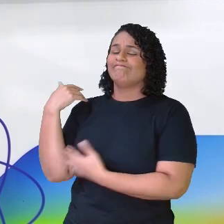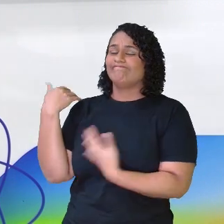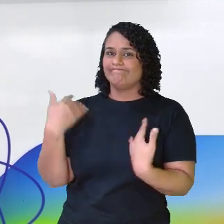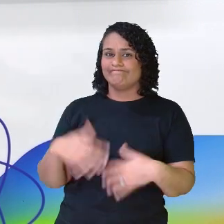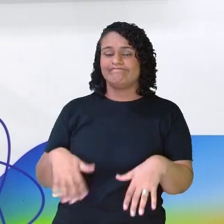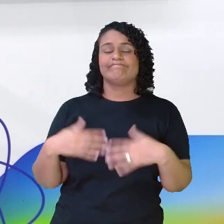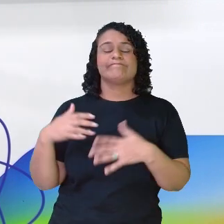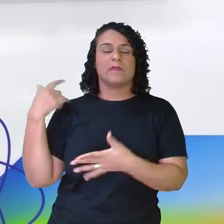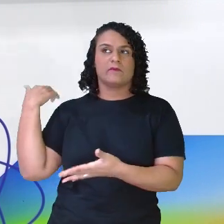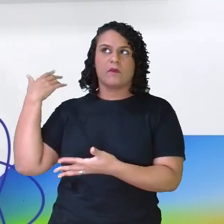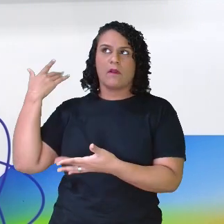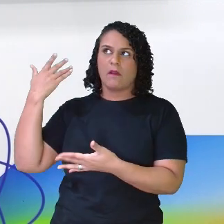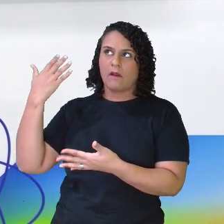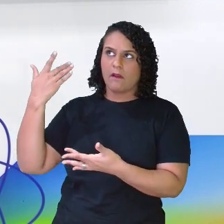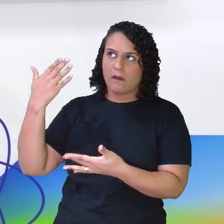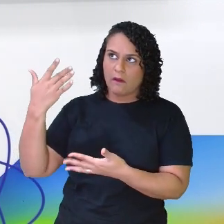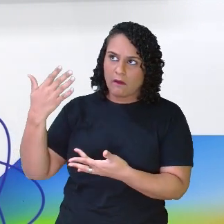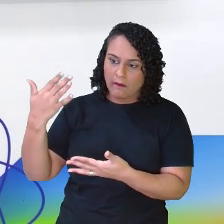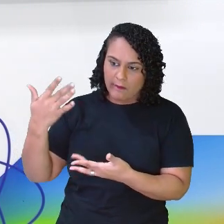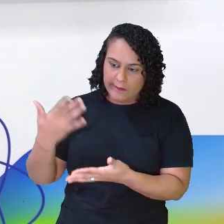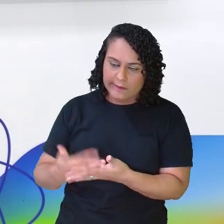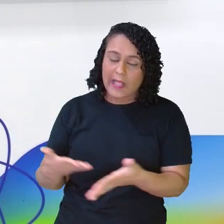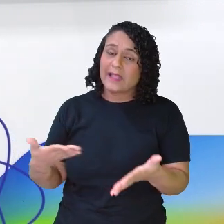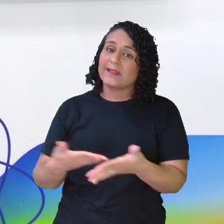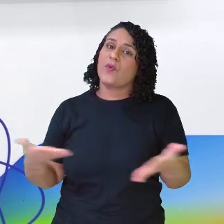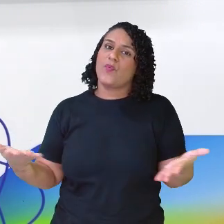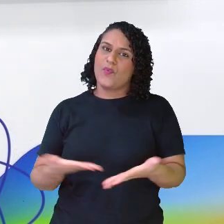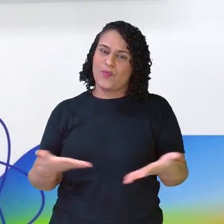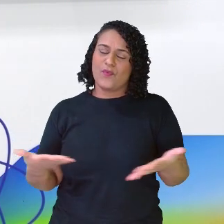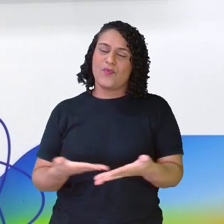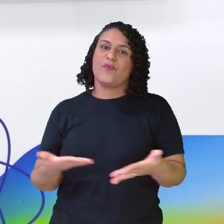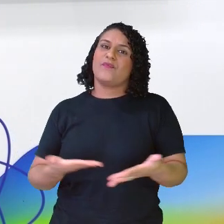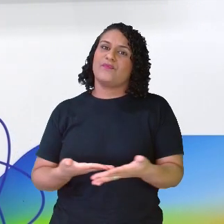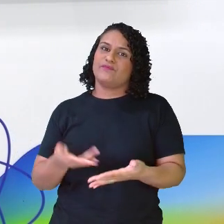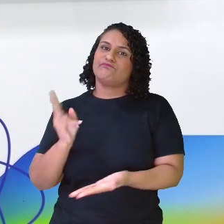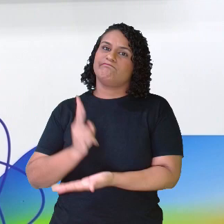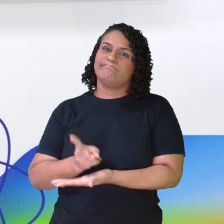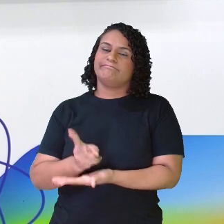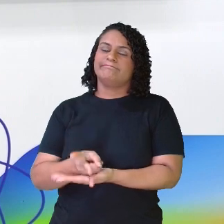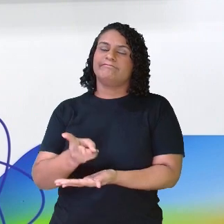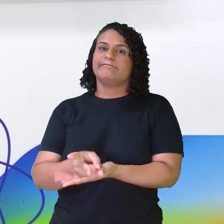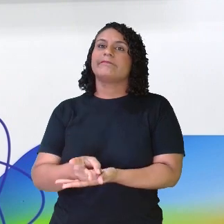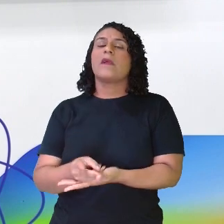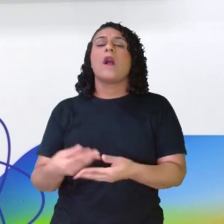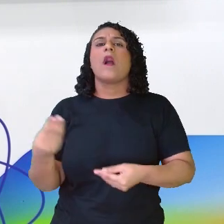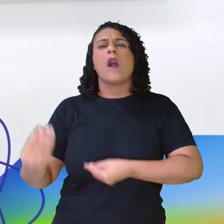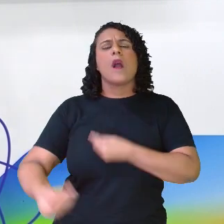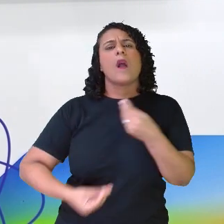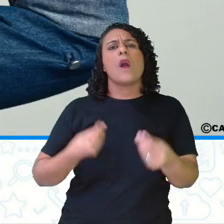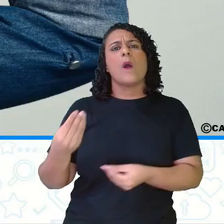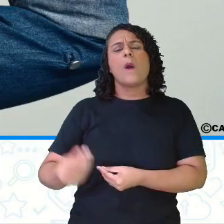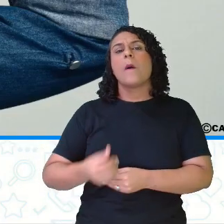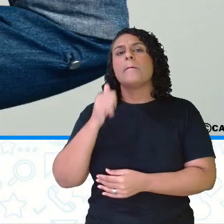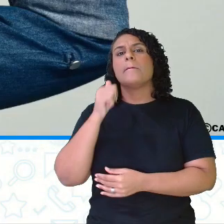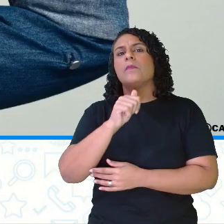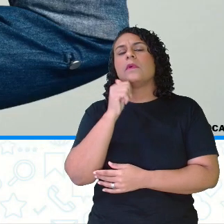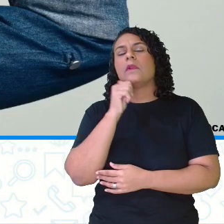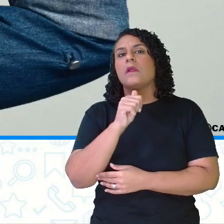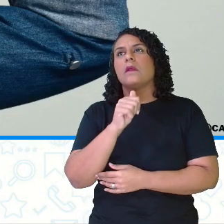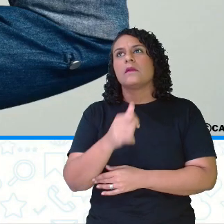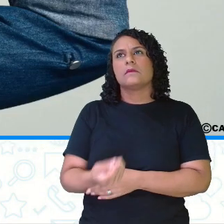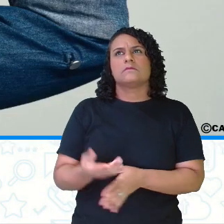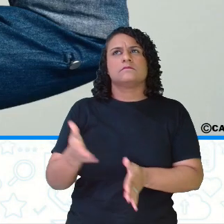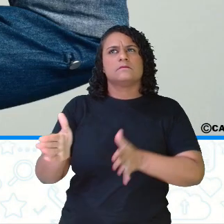vem até os dias atuais. E como é que está a situação das mulheres? Naquela